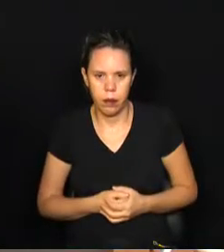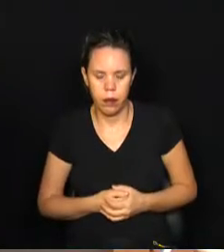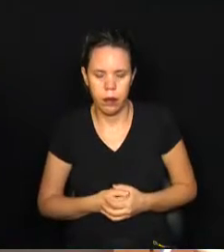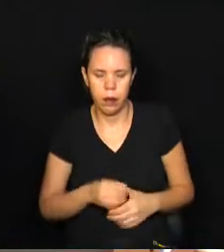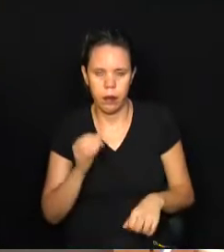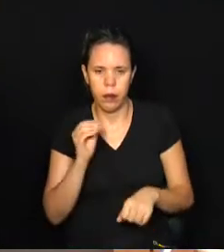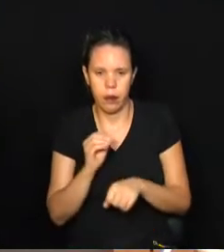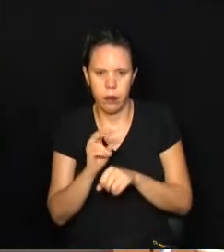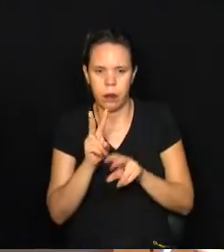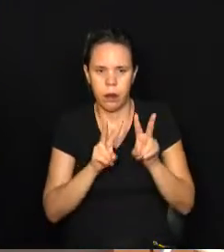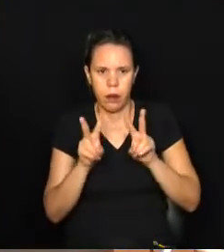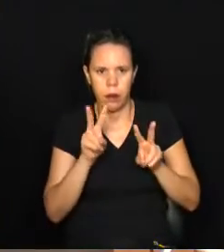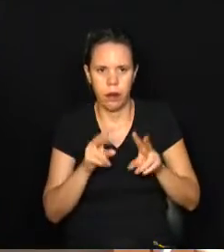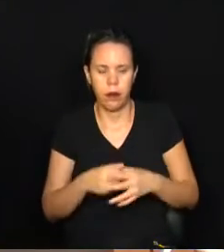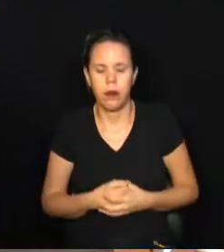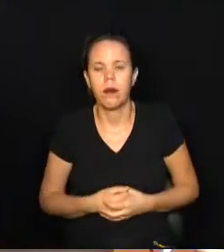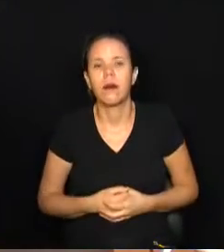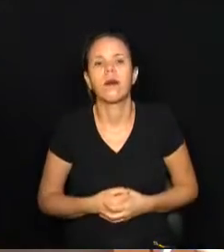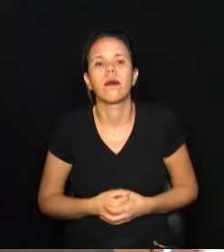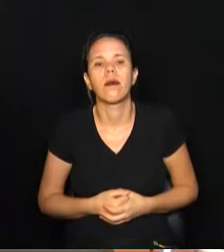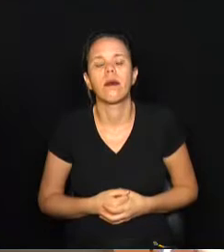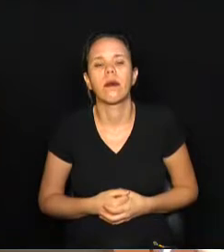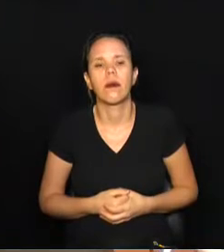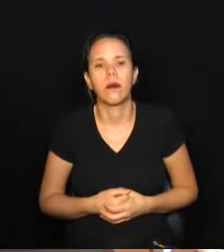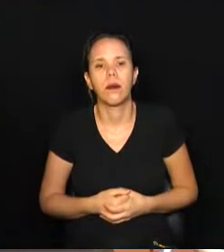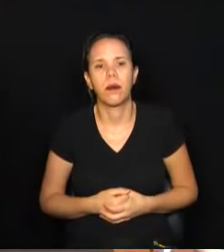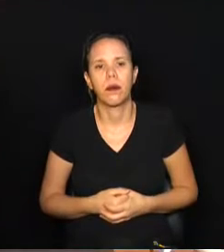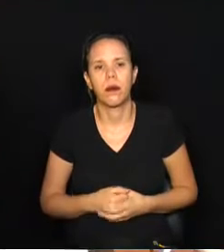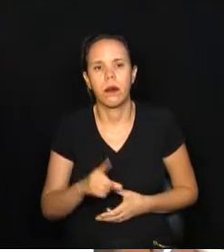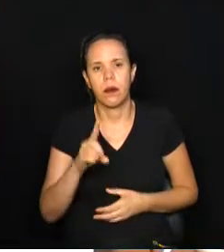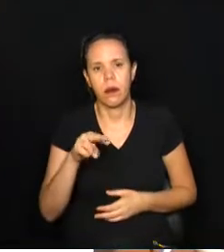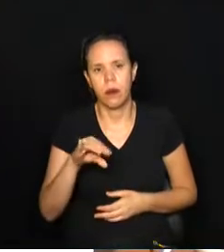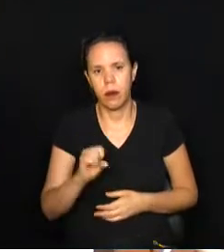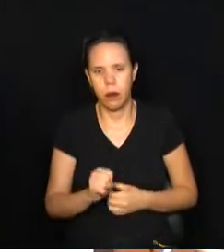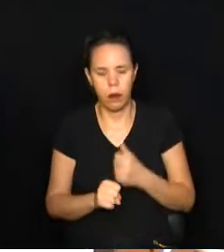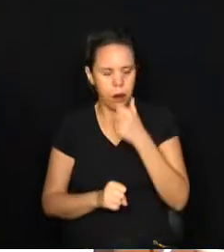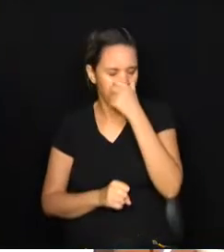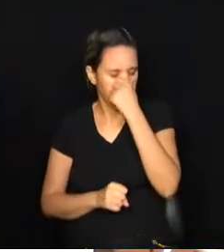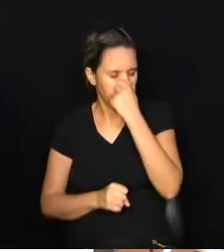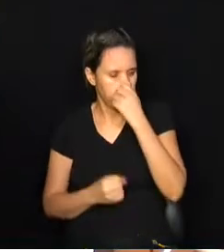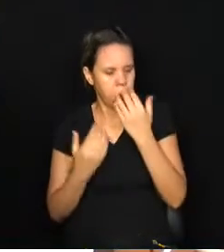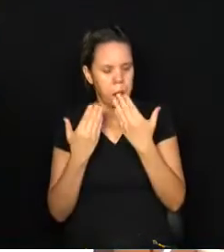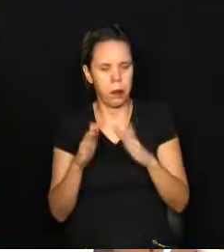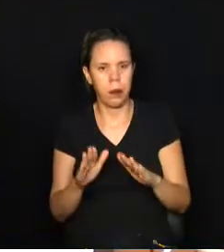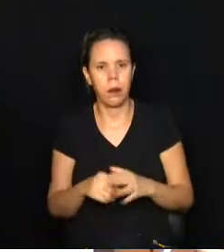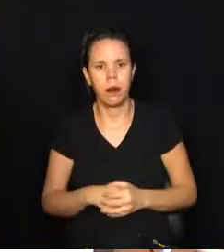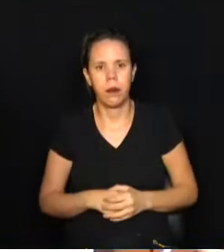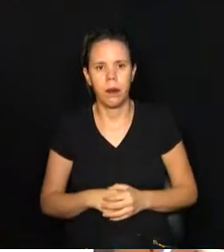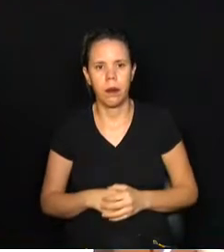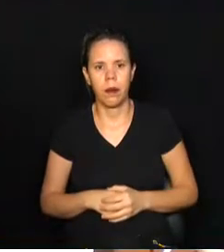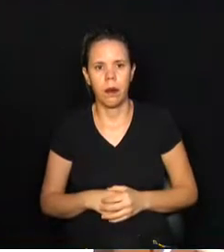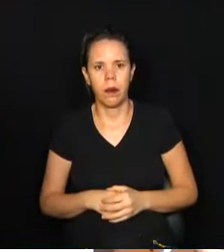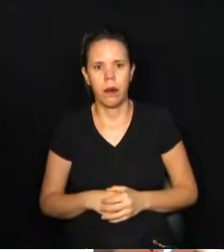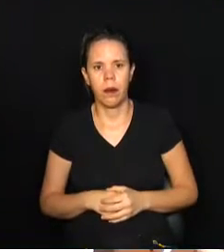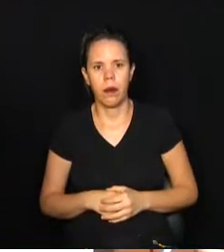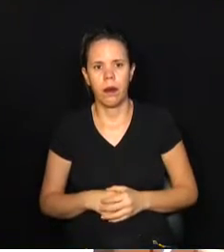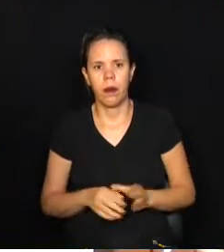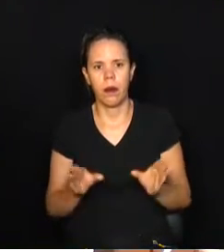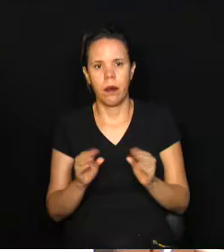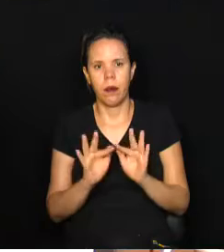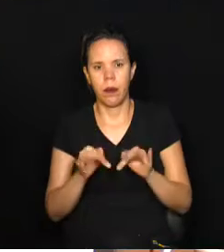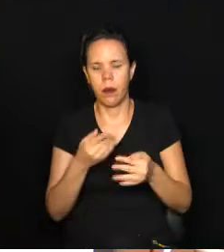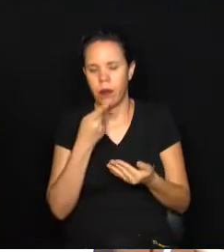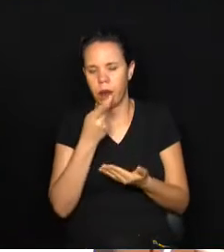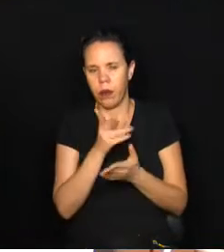acuidade visual. Então, o Denis, eu vou abrindo aí as palavras para as considerações